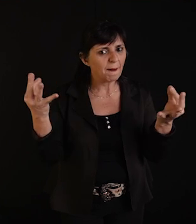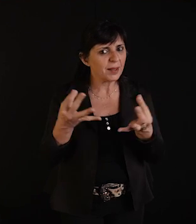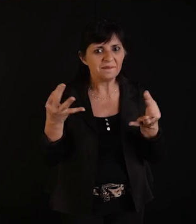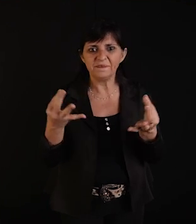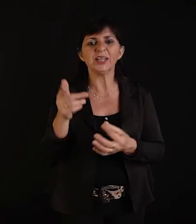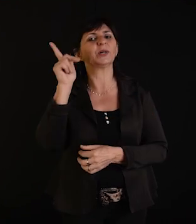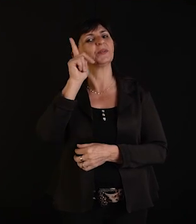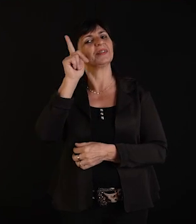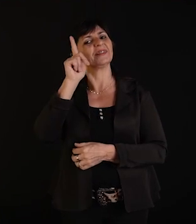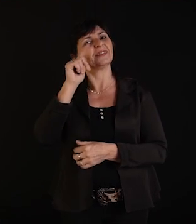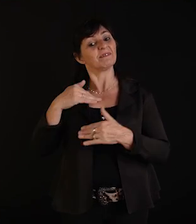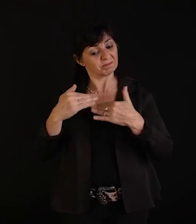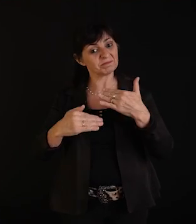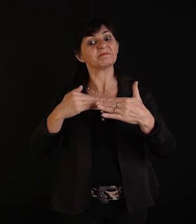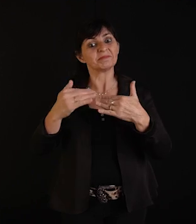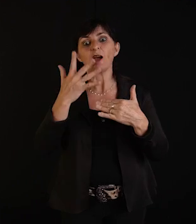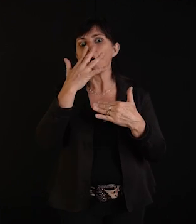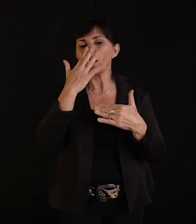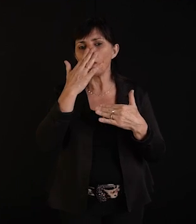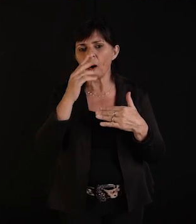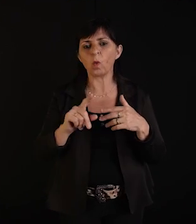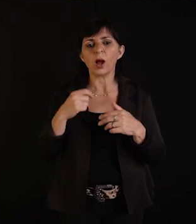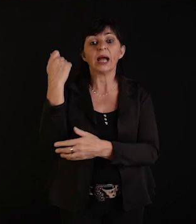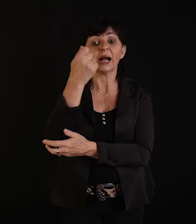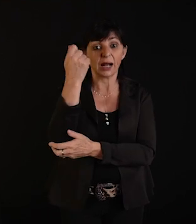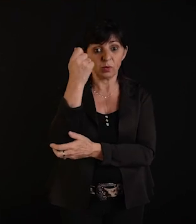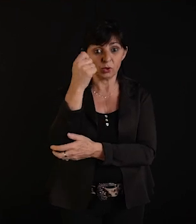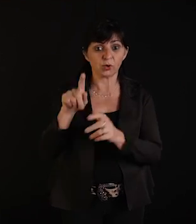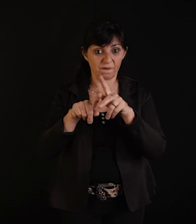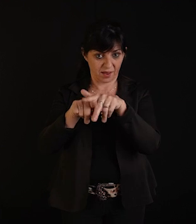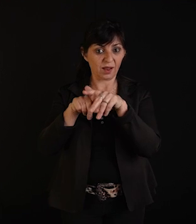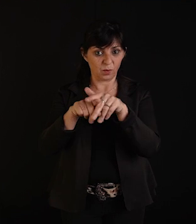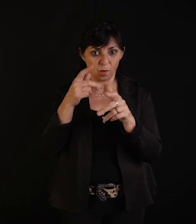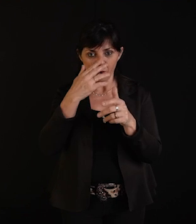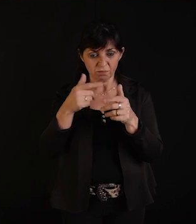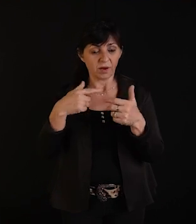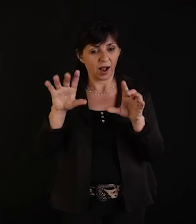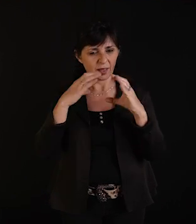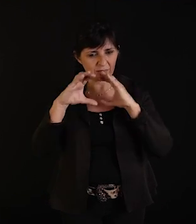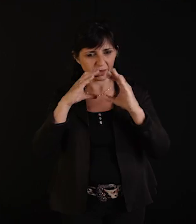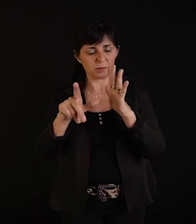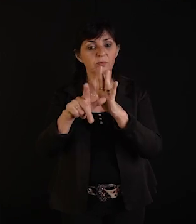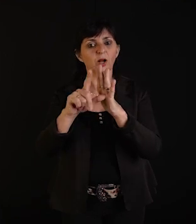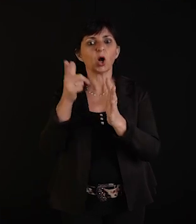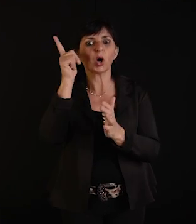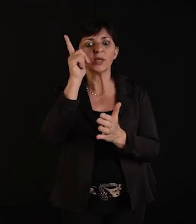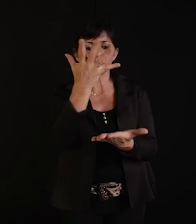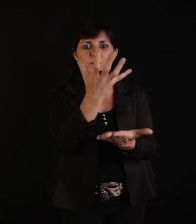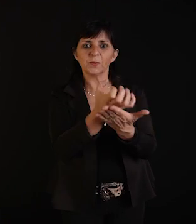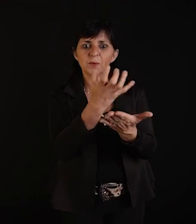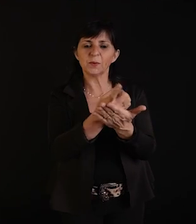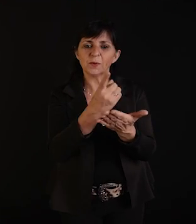ela vinha na mesma linha do Gaúcho Cavalo, né, uma responsabilidade muito grande. Graças a Deus, conseguimos colocar ela no disco, no Destino